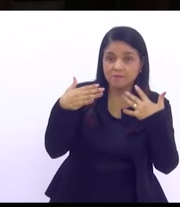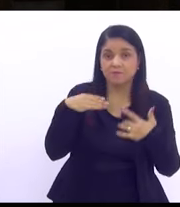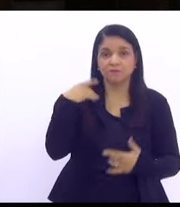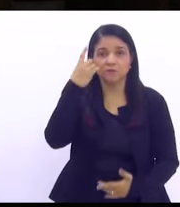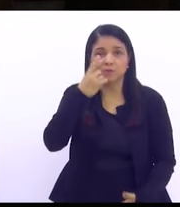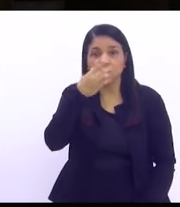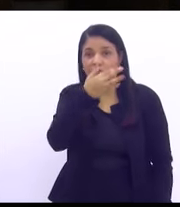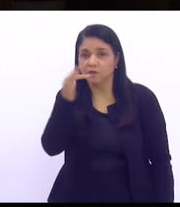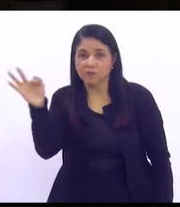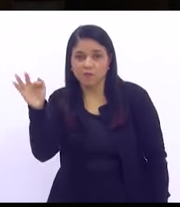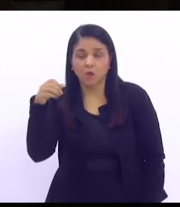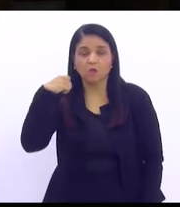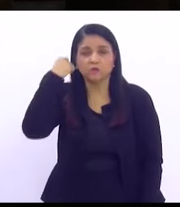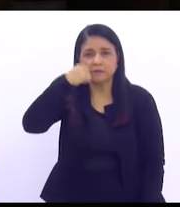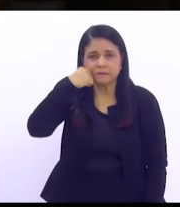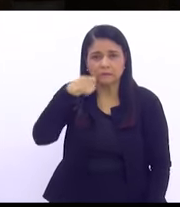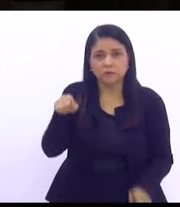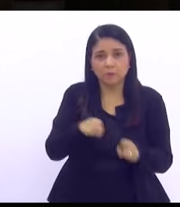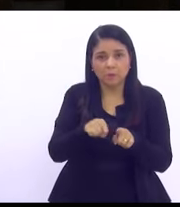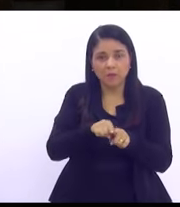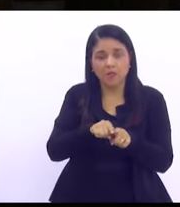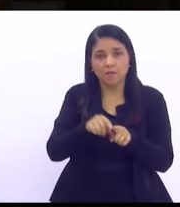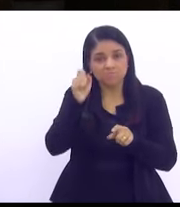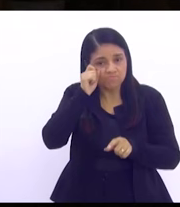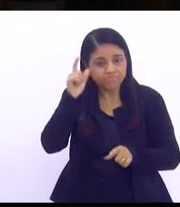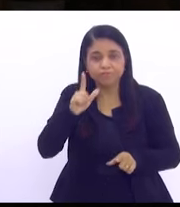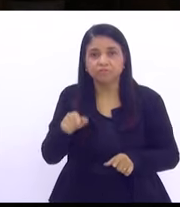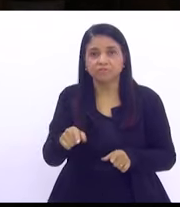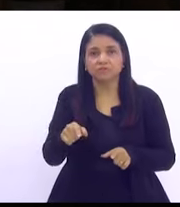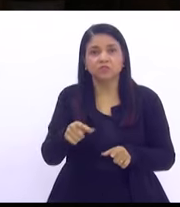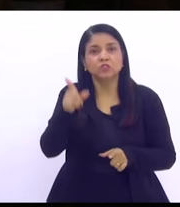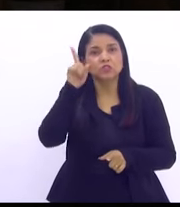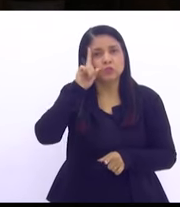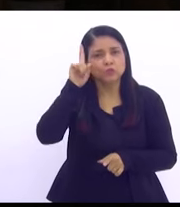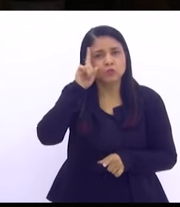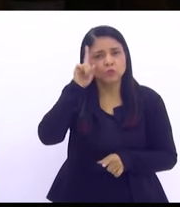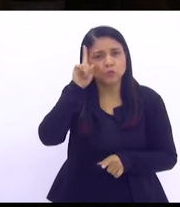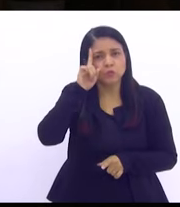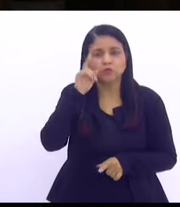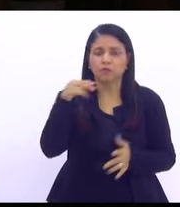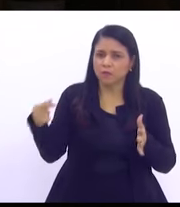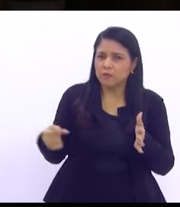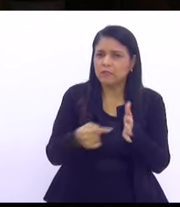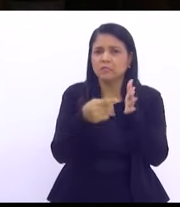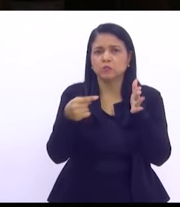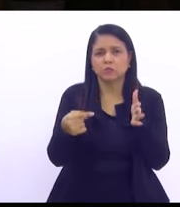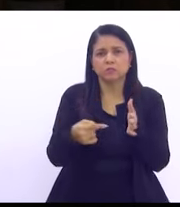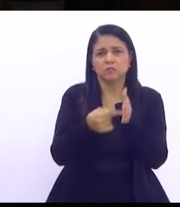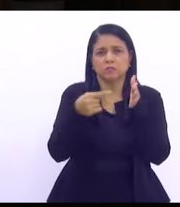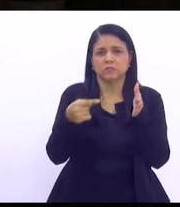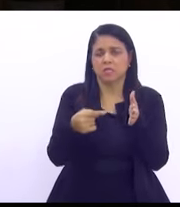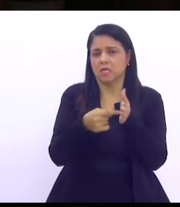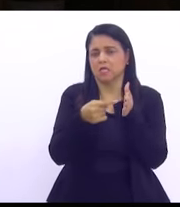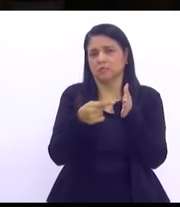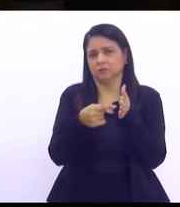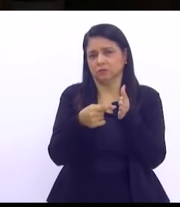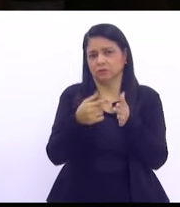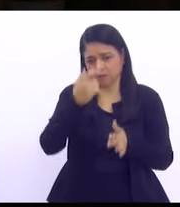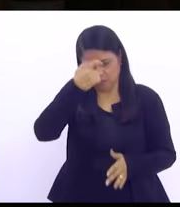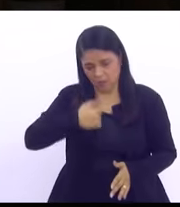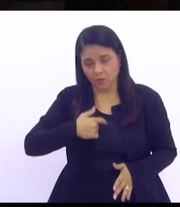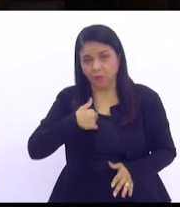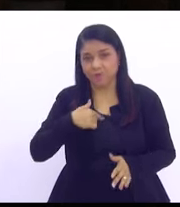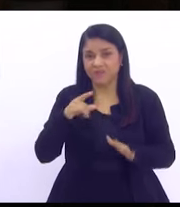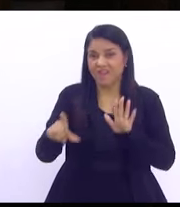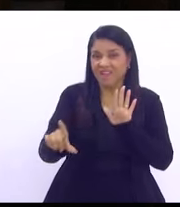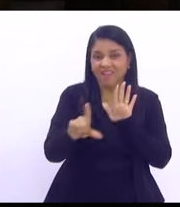que acordem para esse fato, que é uma realidade que eu venho constantemente denunciando aqui, que é exatamente as